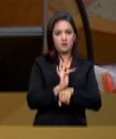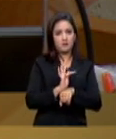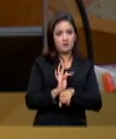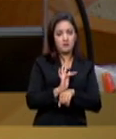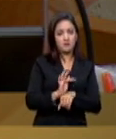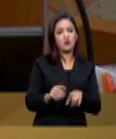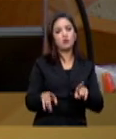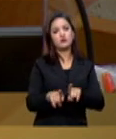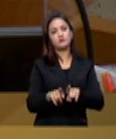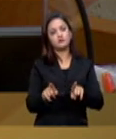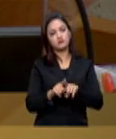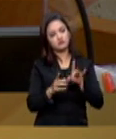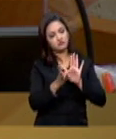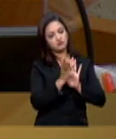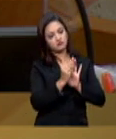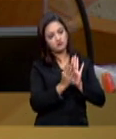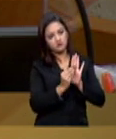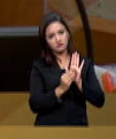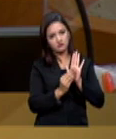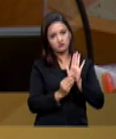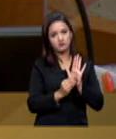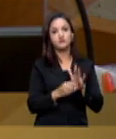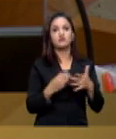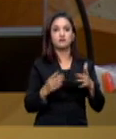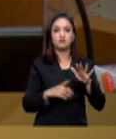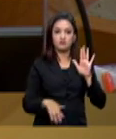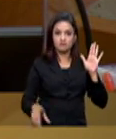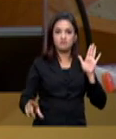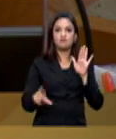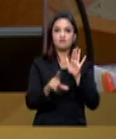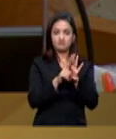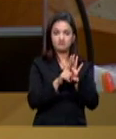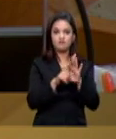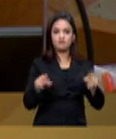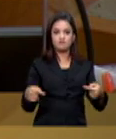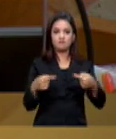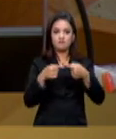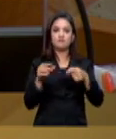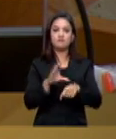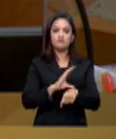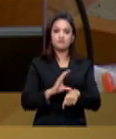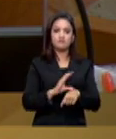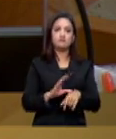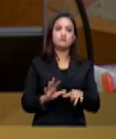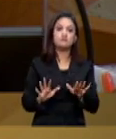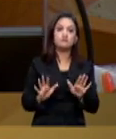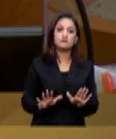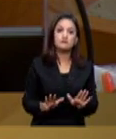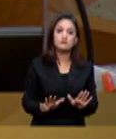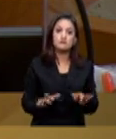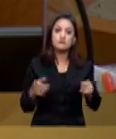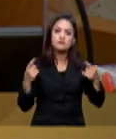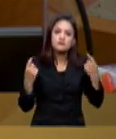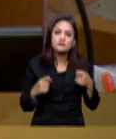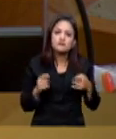vista material, a lei é constitucional. Mas a mim me parece que isto demanda cautelas. A toda hora